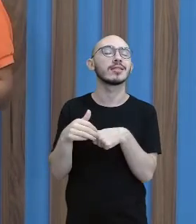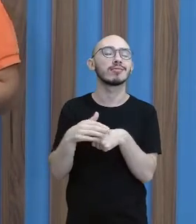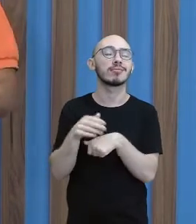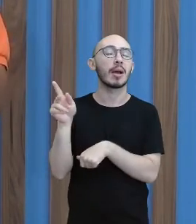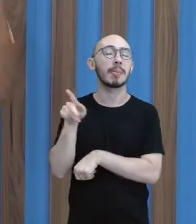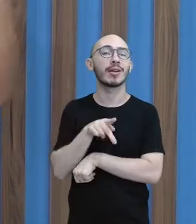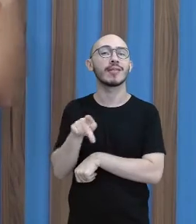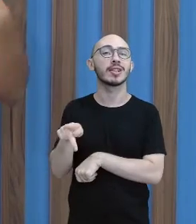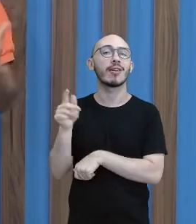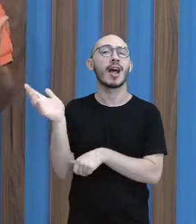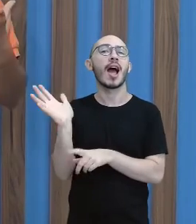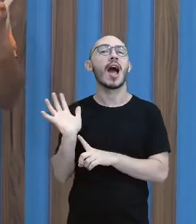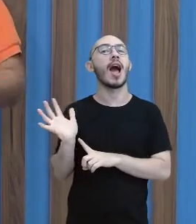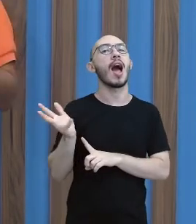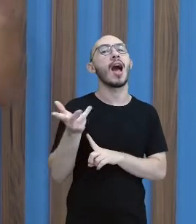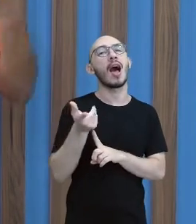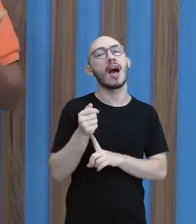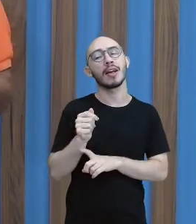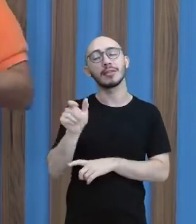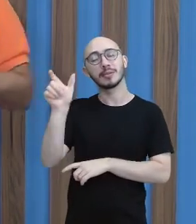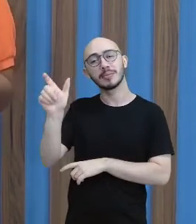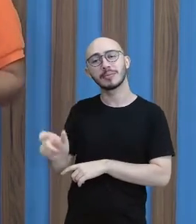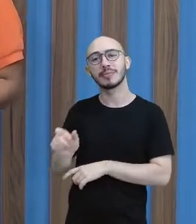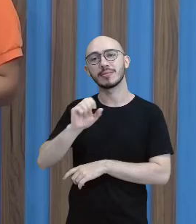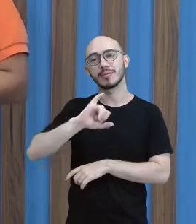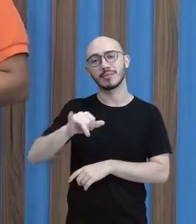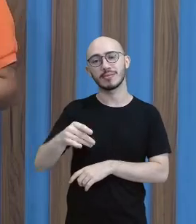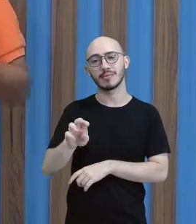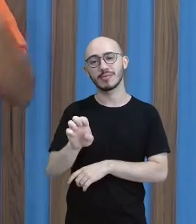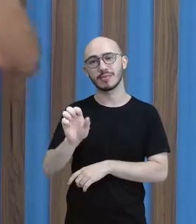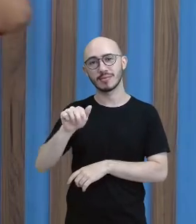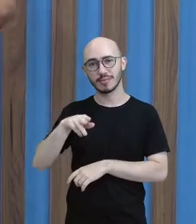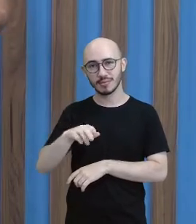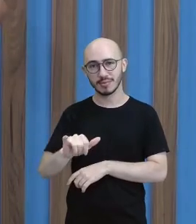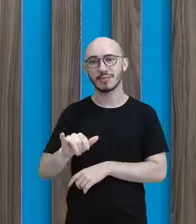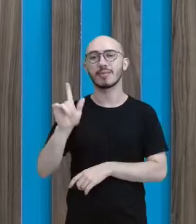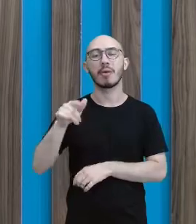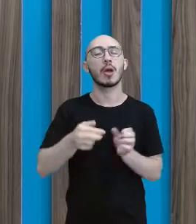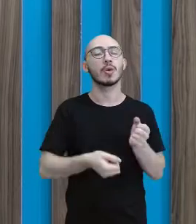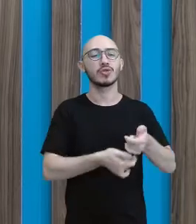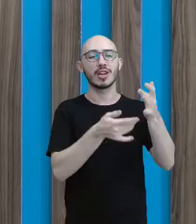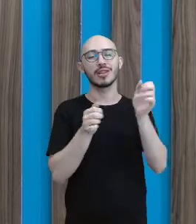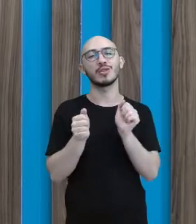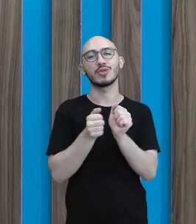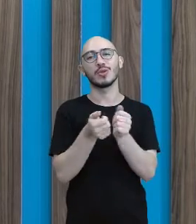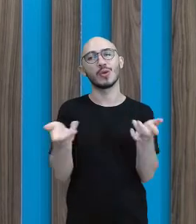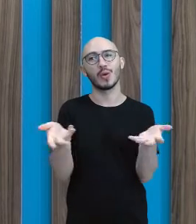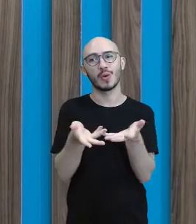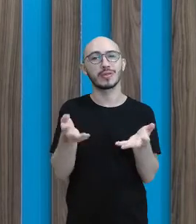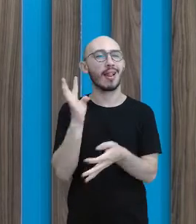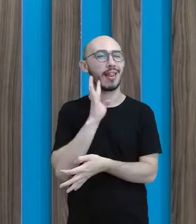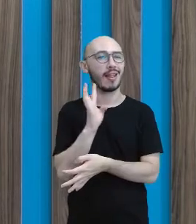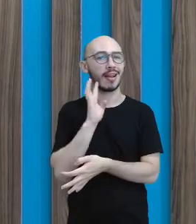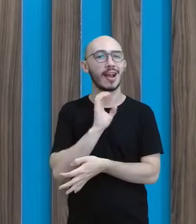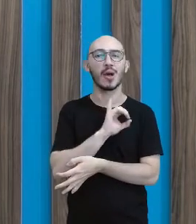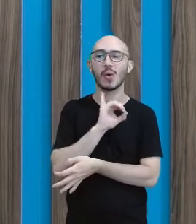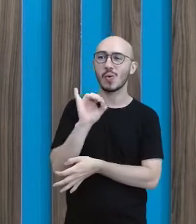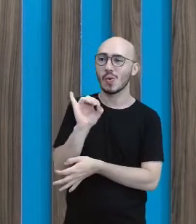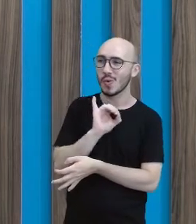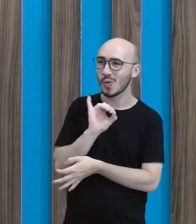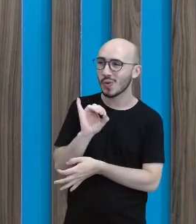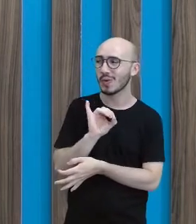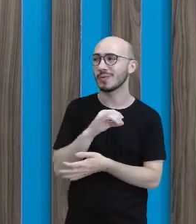de artes, Dini, que fará nosso chat de hoje. Vejam que legal. Então, ó, vamos dar um oizinho para